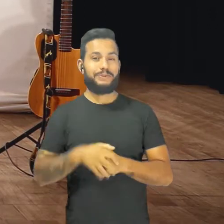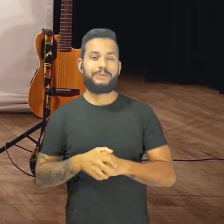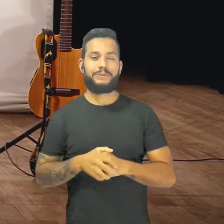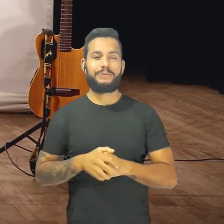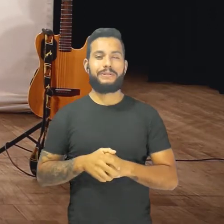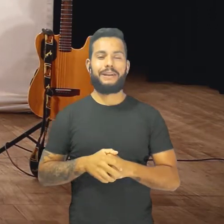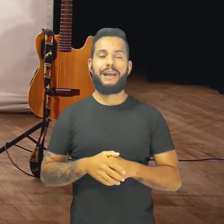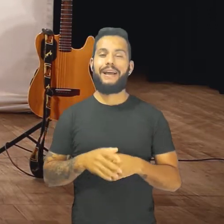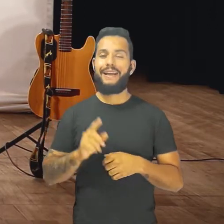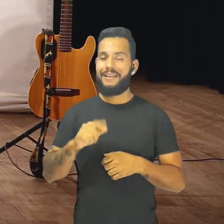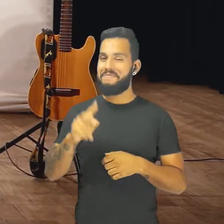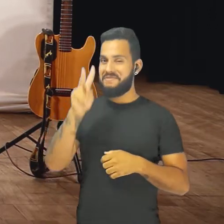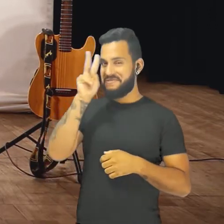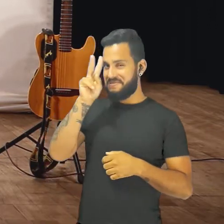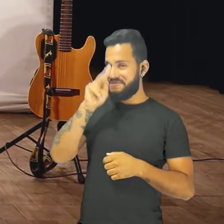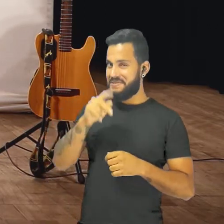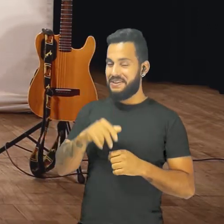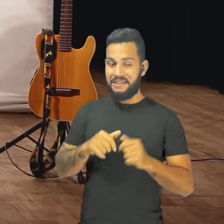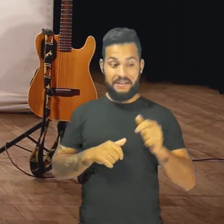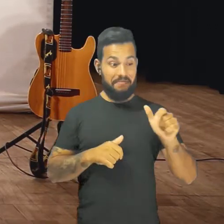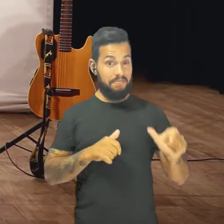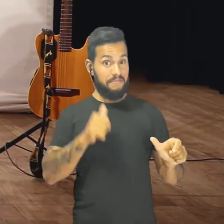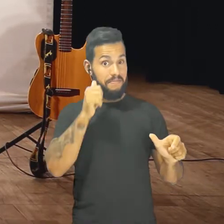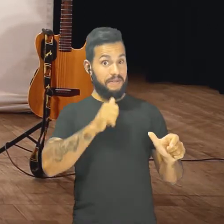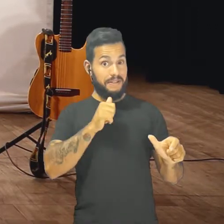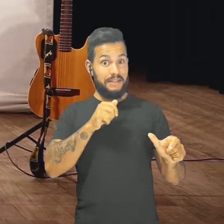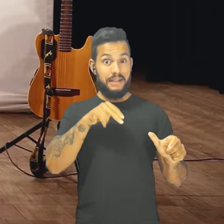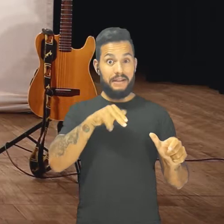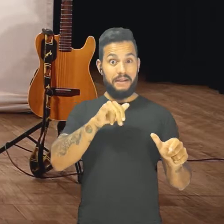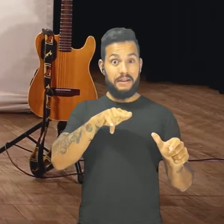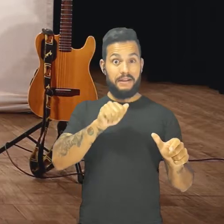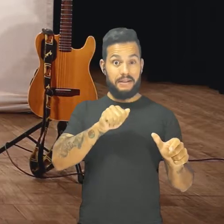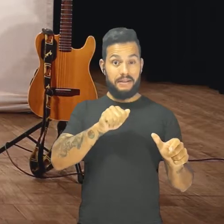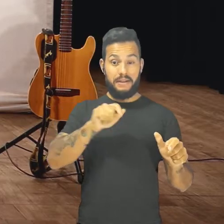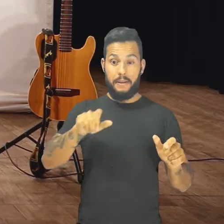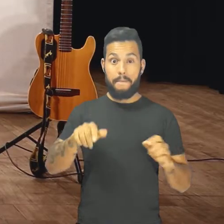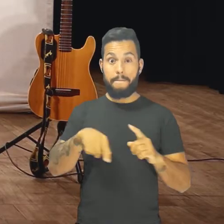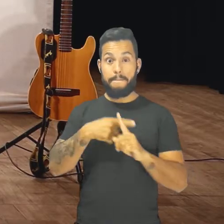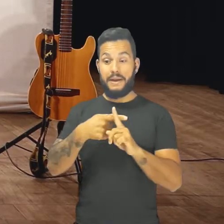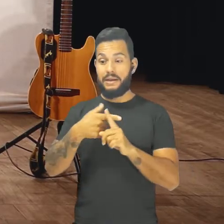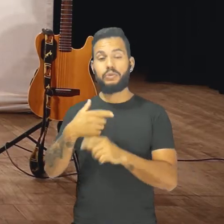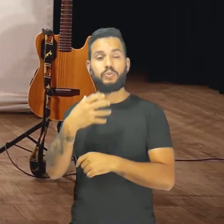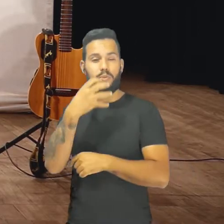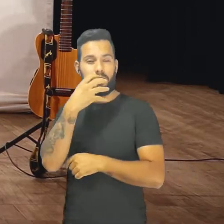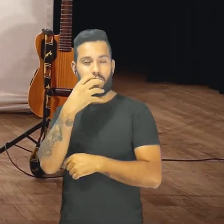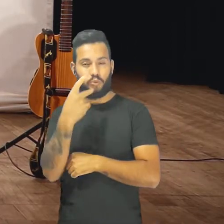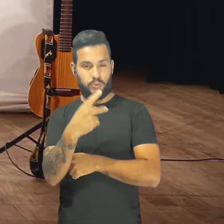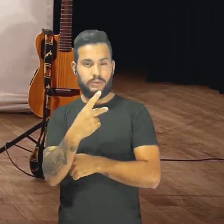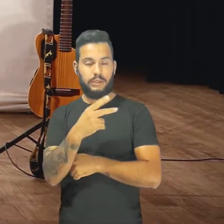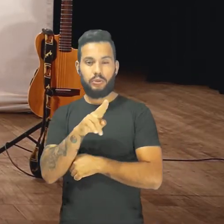Uma aventura da Nina e do seu cão, o Timão. E essa